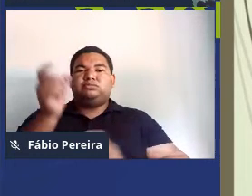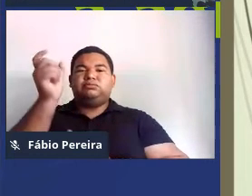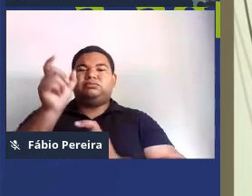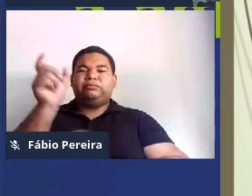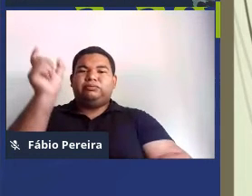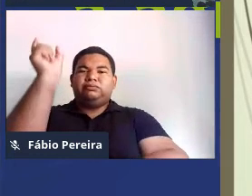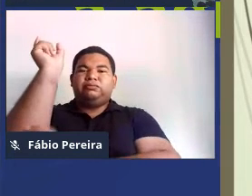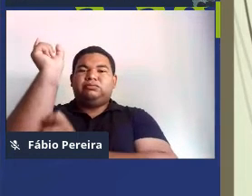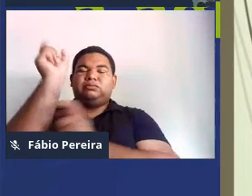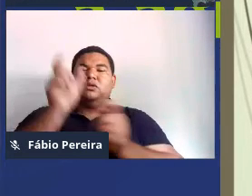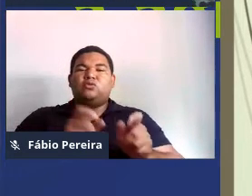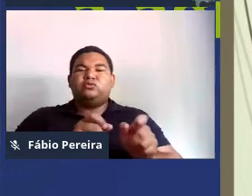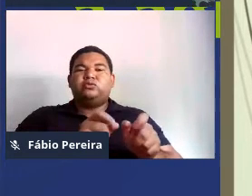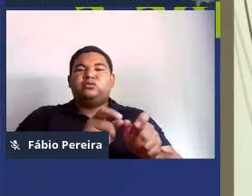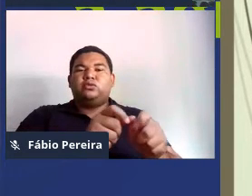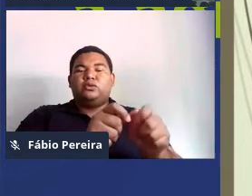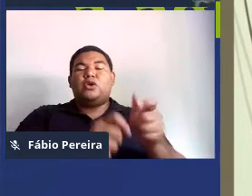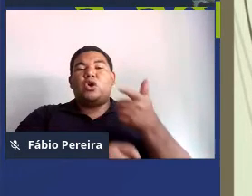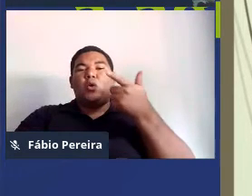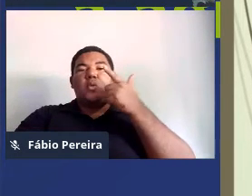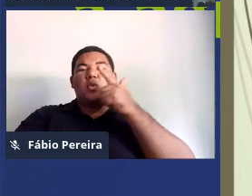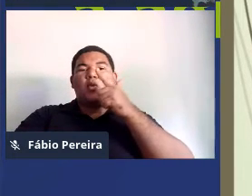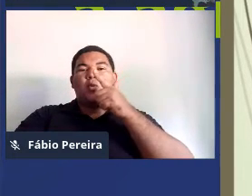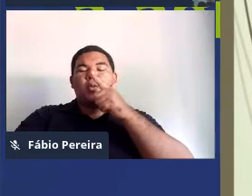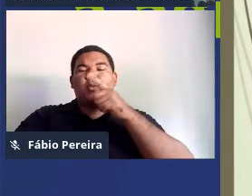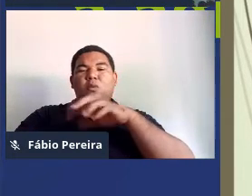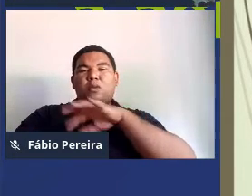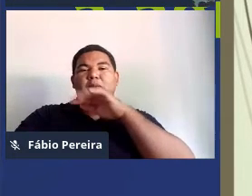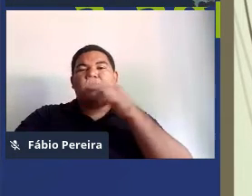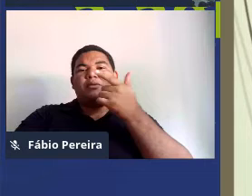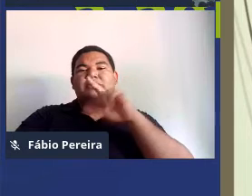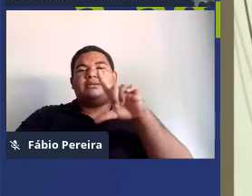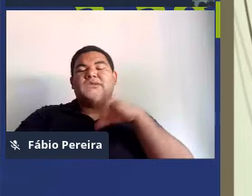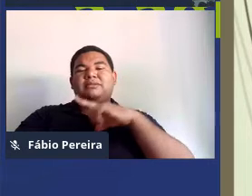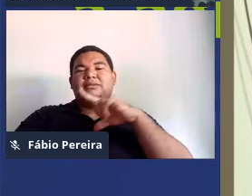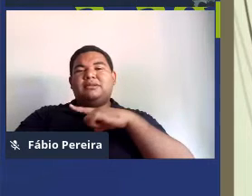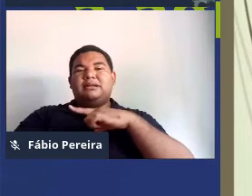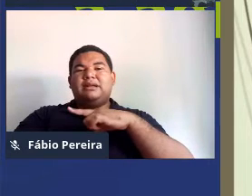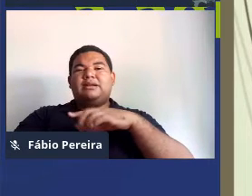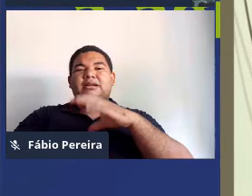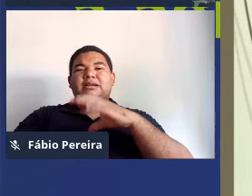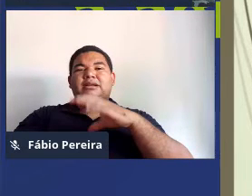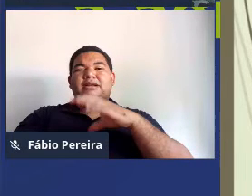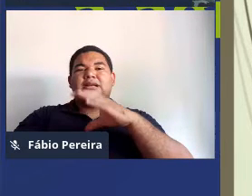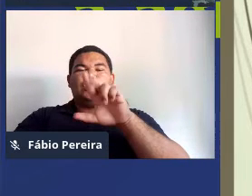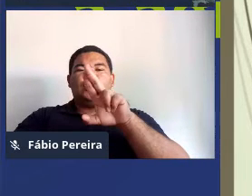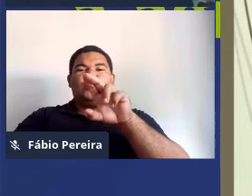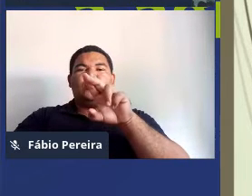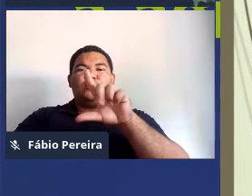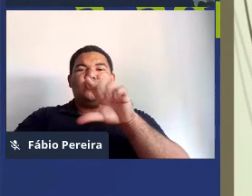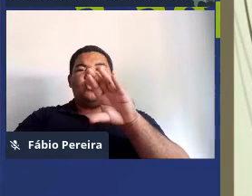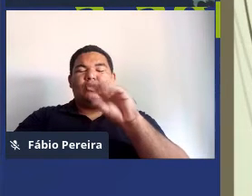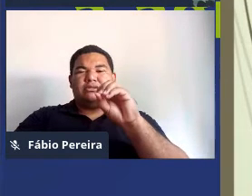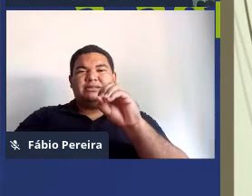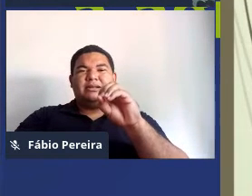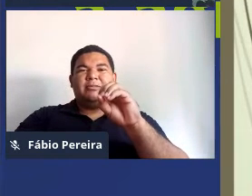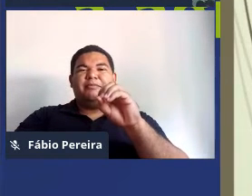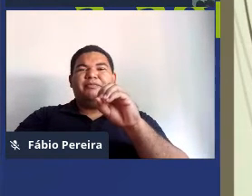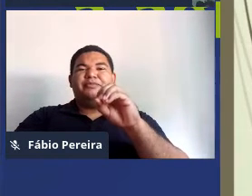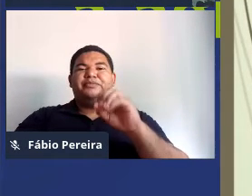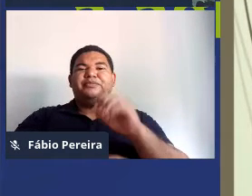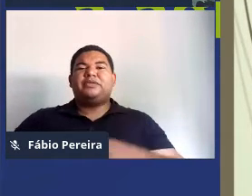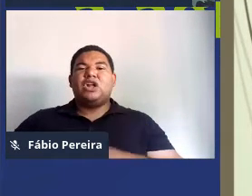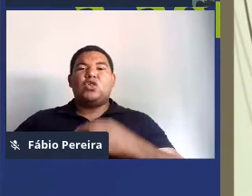animal conseguia ter acesso à celulose cristalina. Então, ele consegue aproveitar a celulose, não